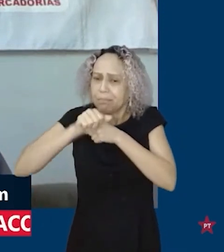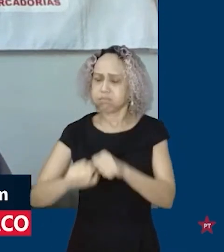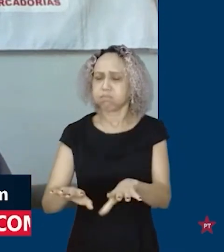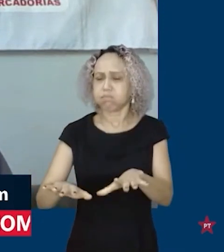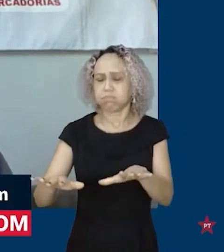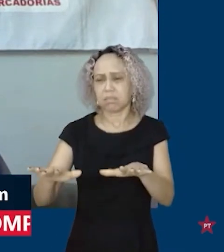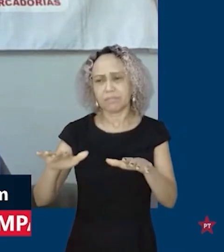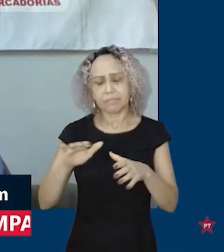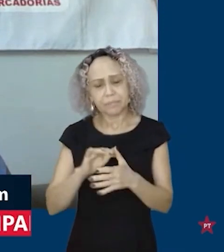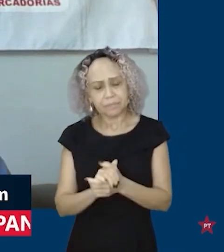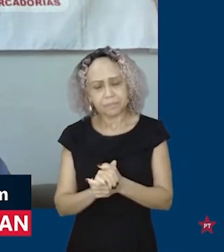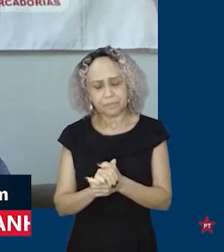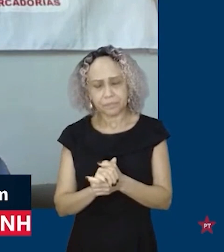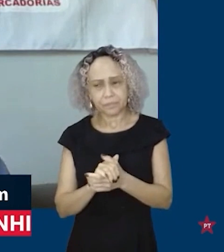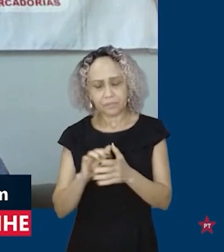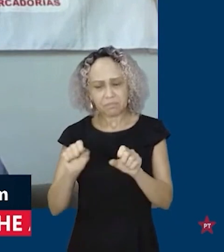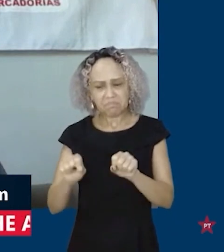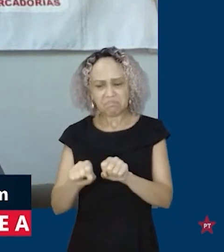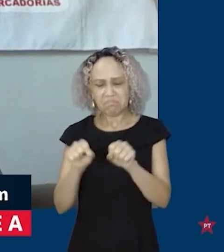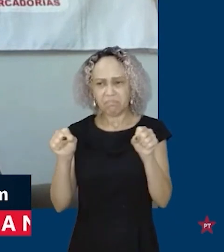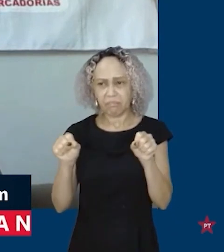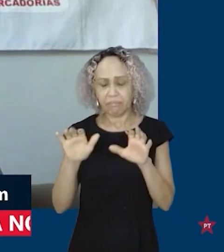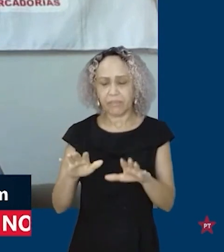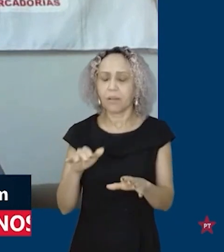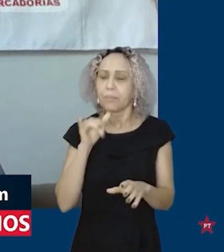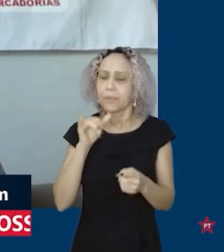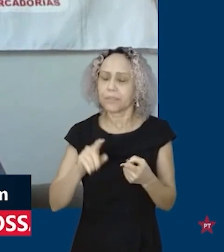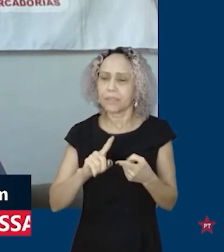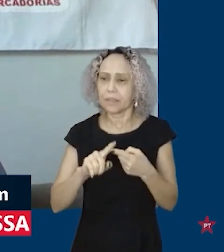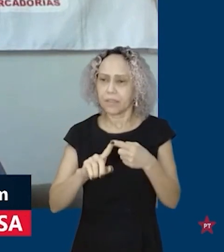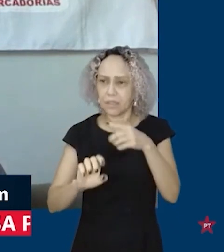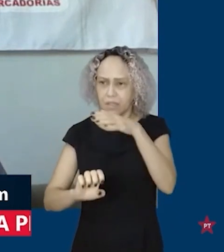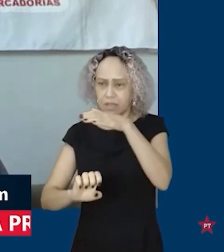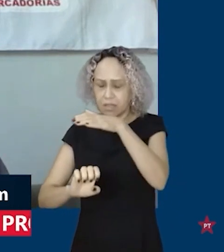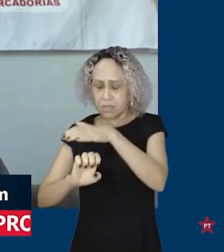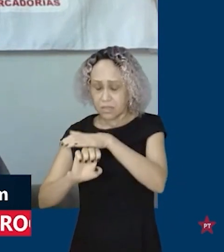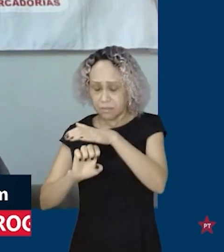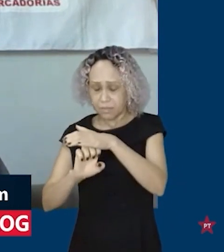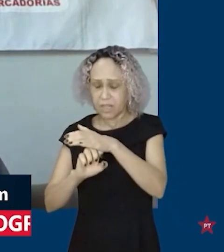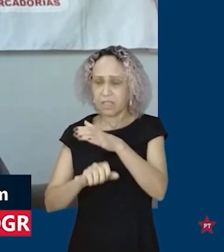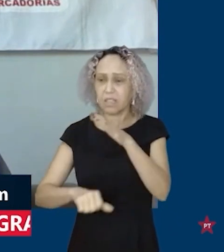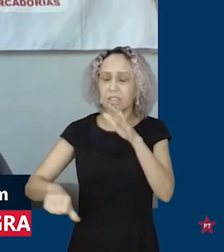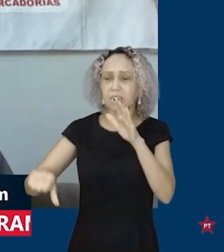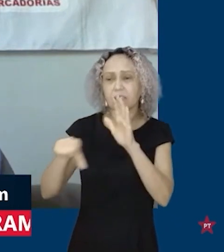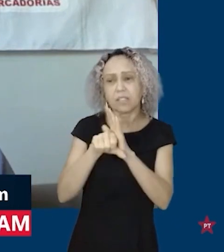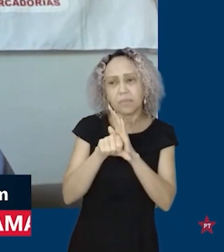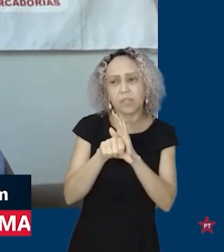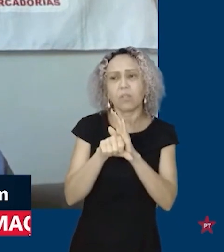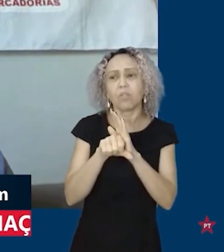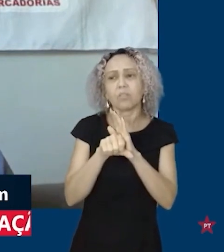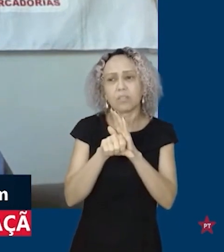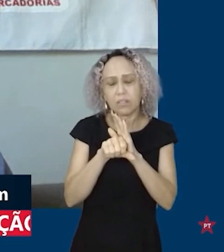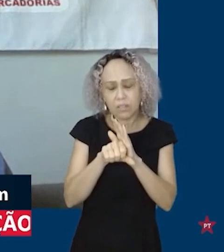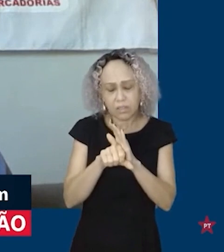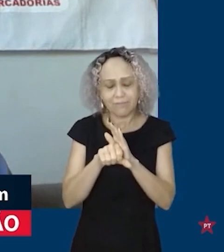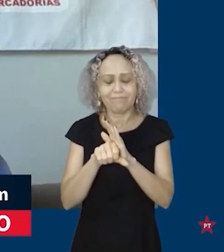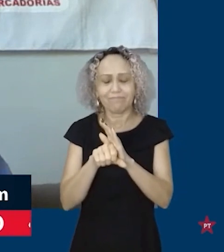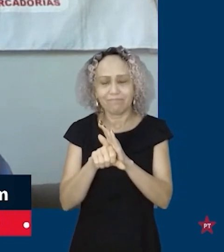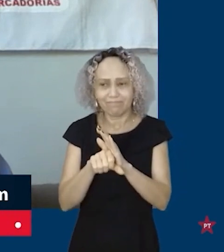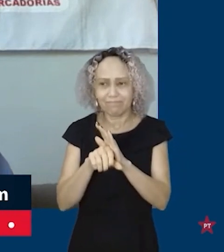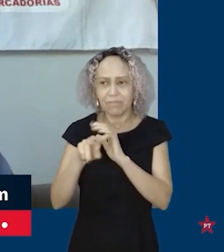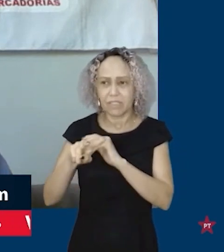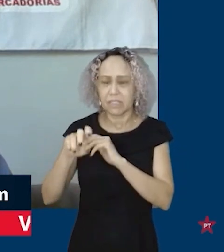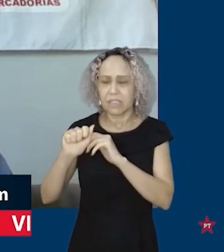empresa montada pelas empresas criminosas, Vale e BHP, através da Samarco, onde elas controlam o processo